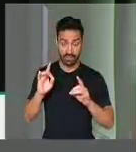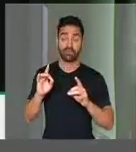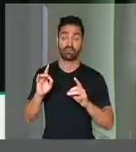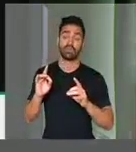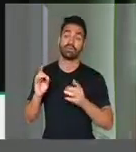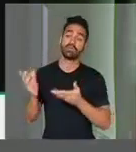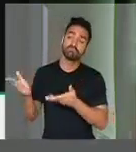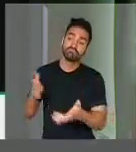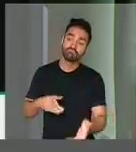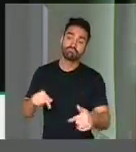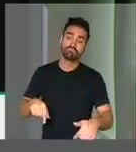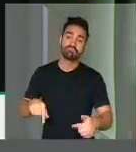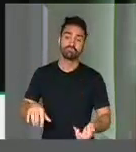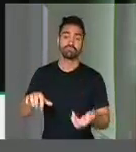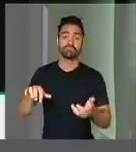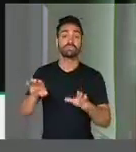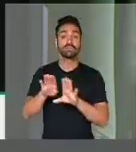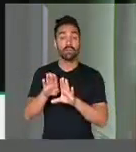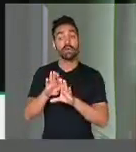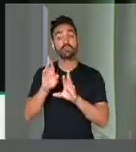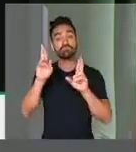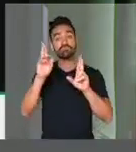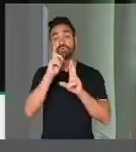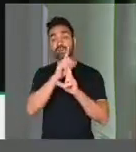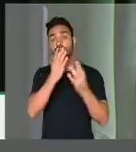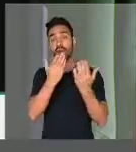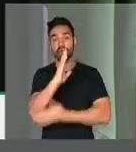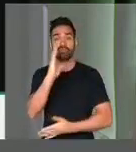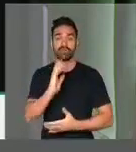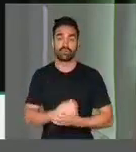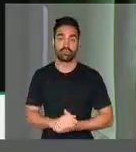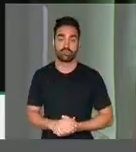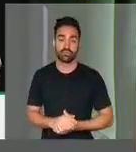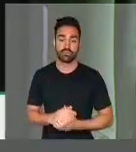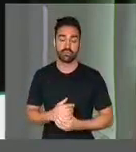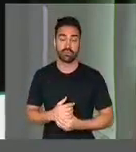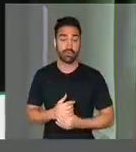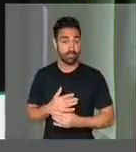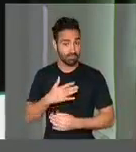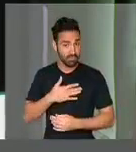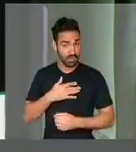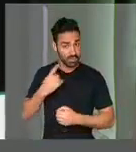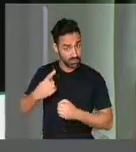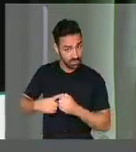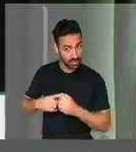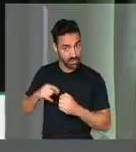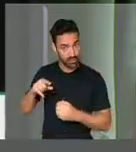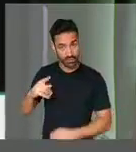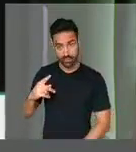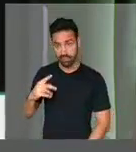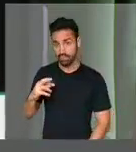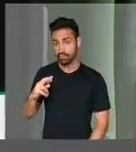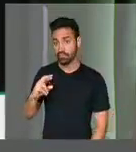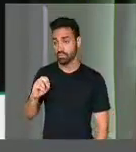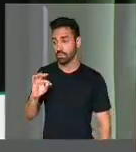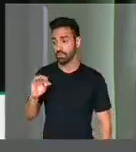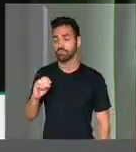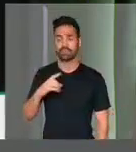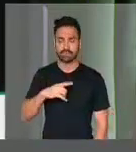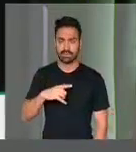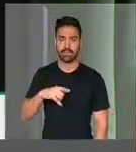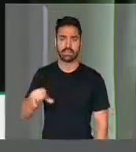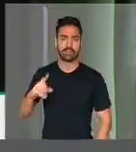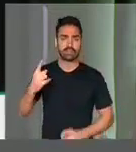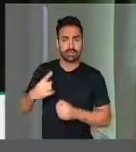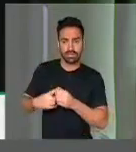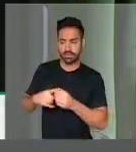da Câmara para que também seja aprovada. Não tem sentido. Hoje, na minha cidade de Porto Nacional, temos lá o distrito de Luzimangues,